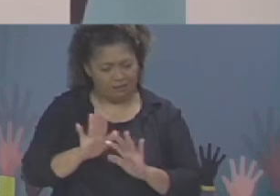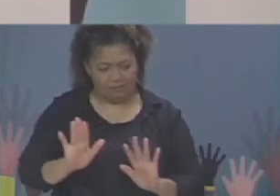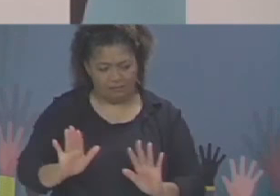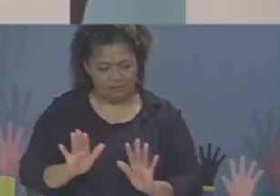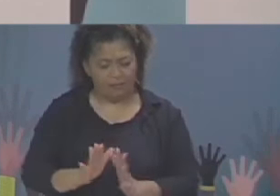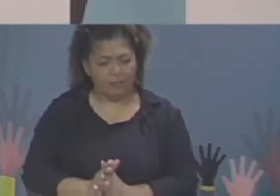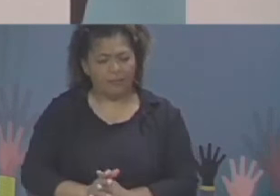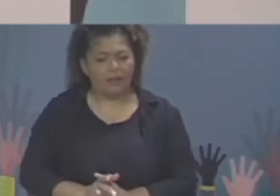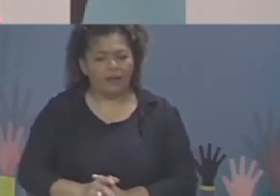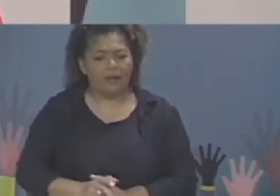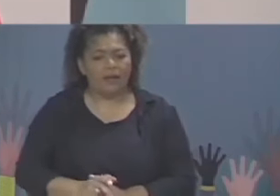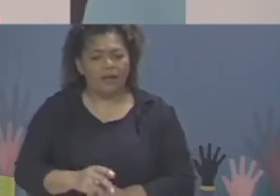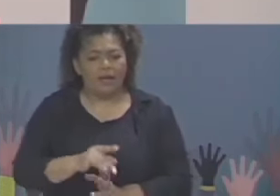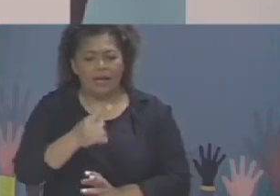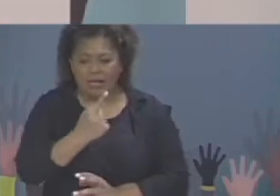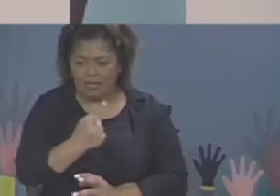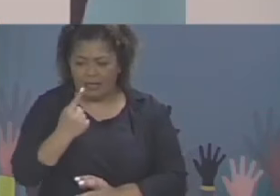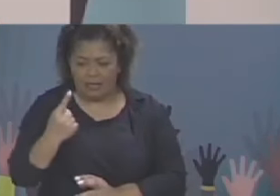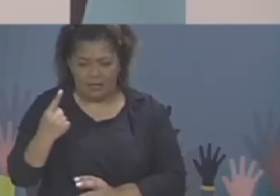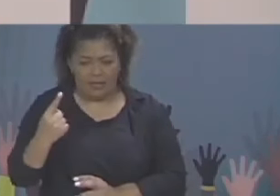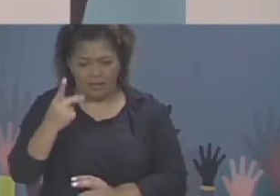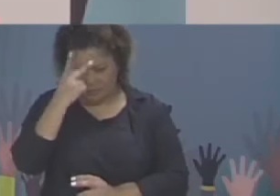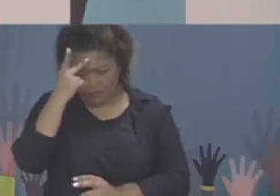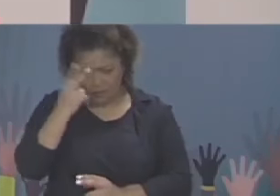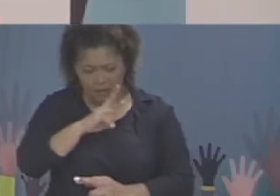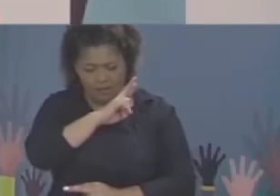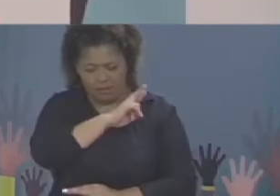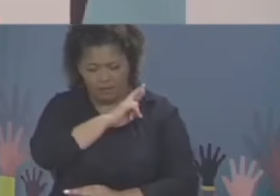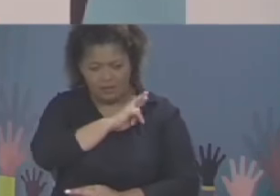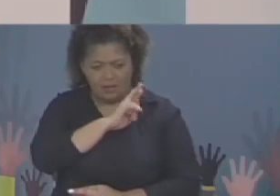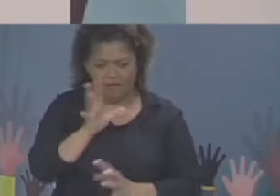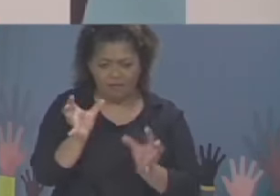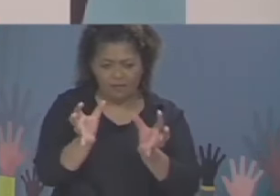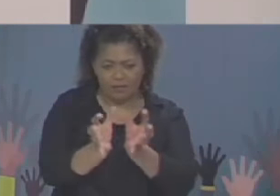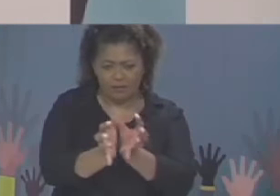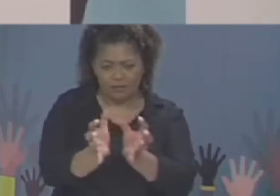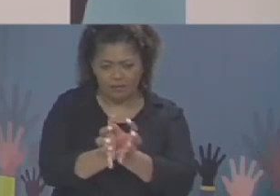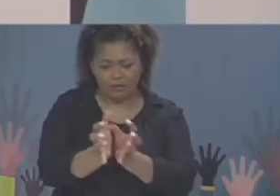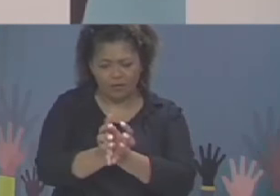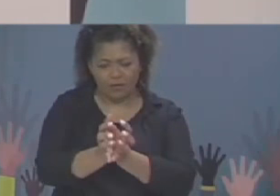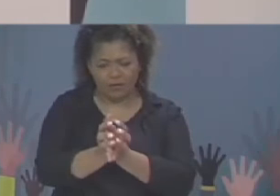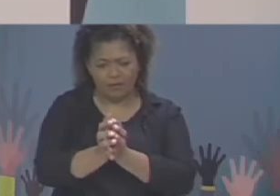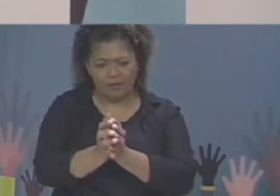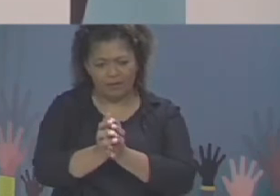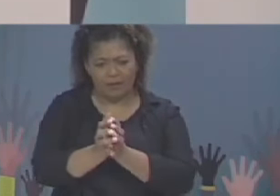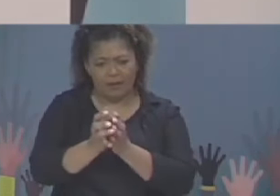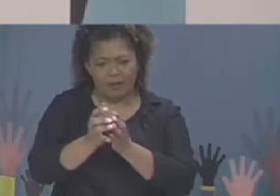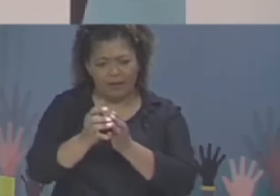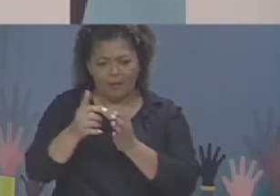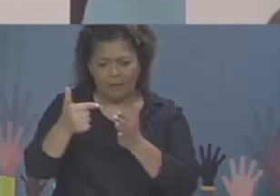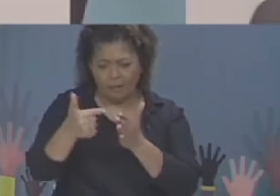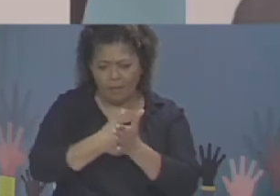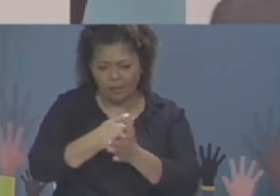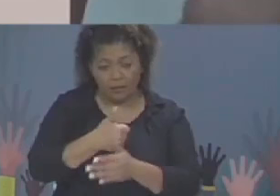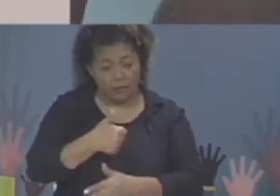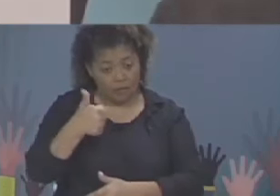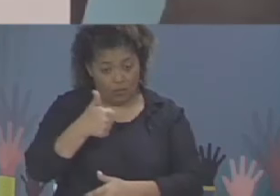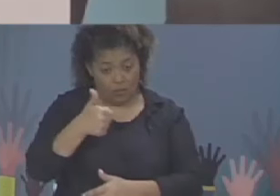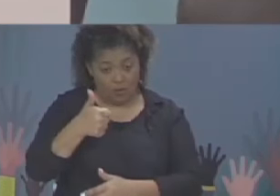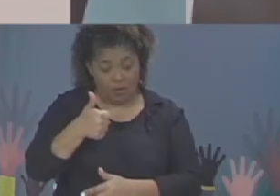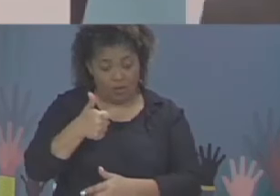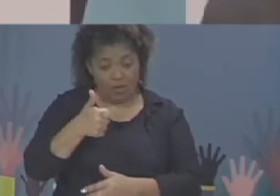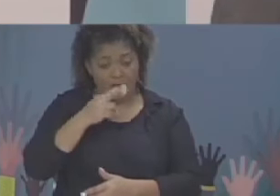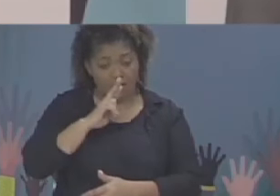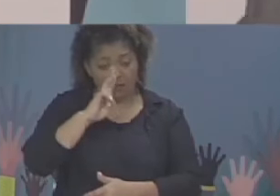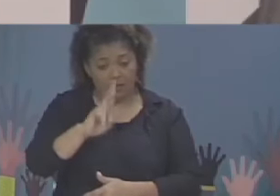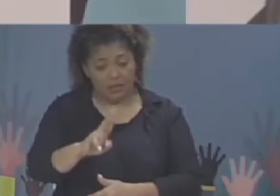partes, em que cada representante de chapa fará uma pergunta e responderá a uma pergunta, mediante sorteio.